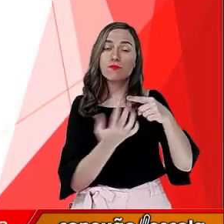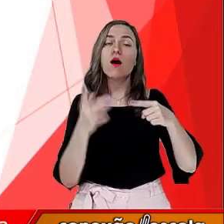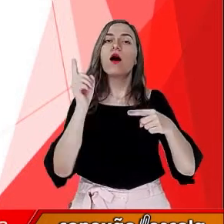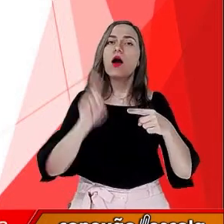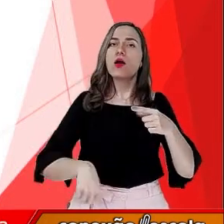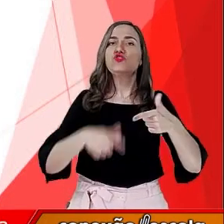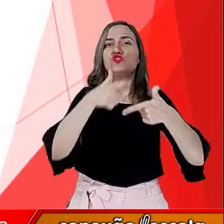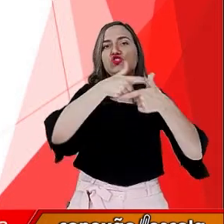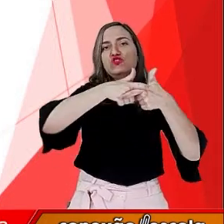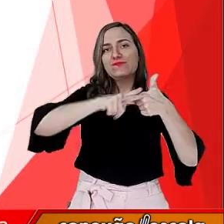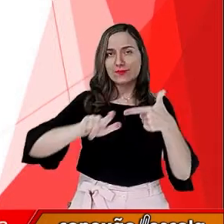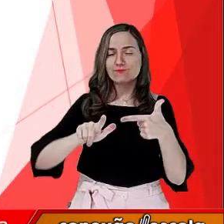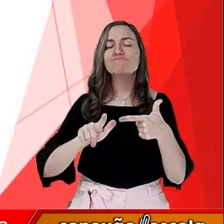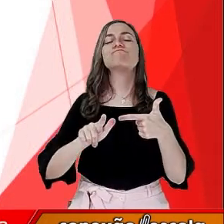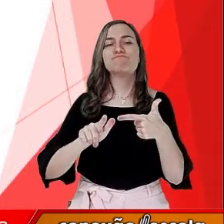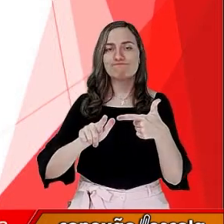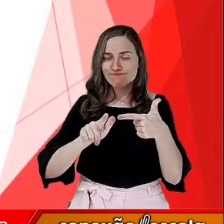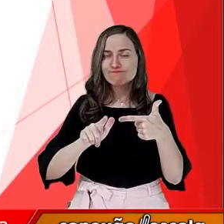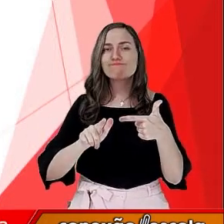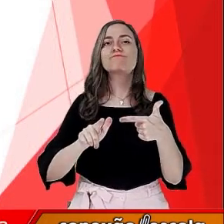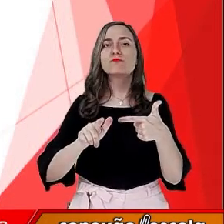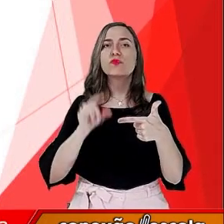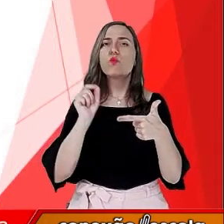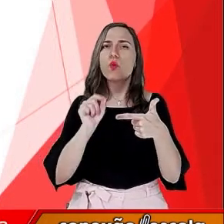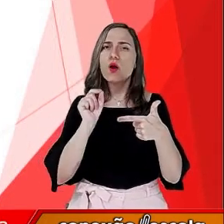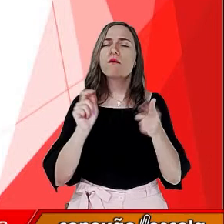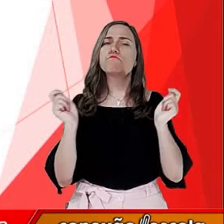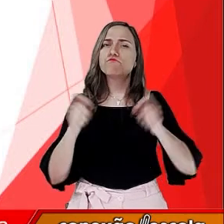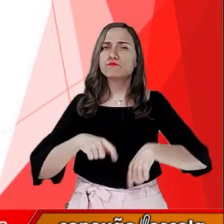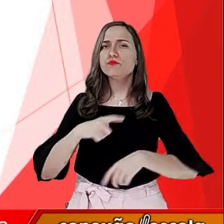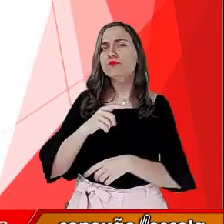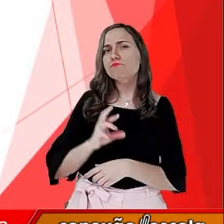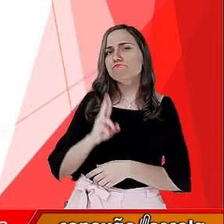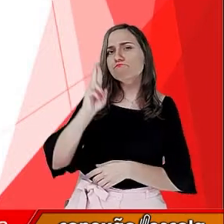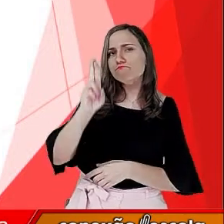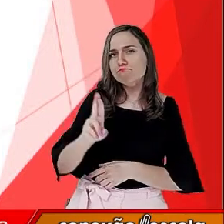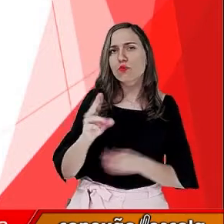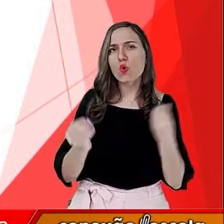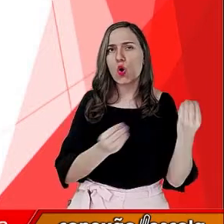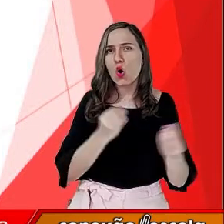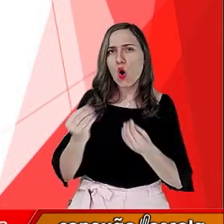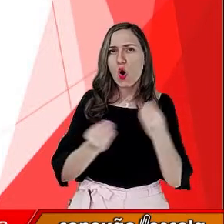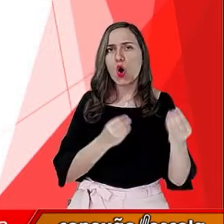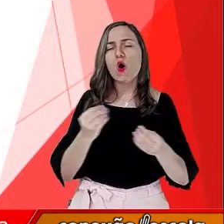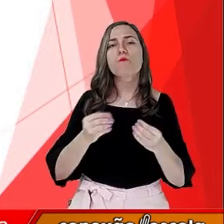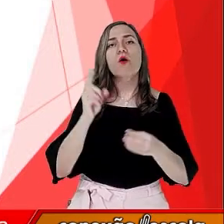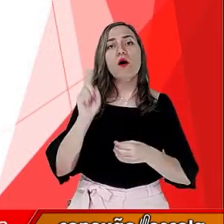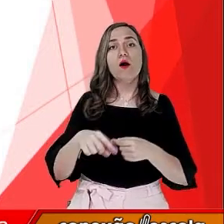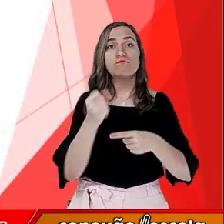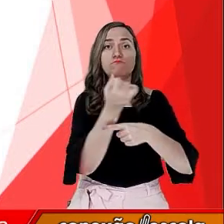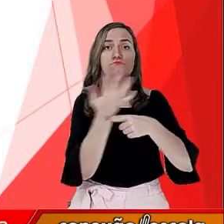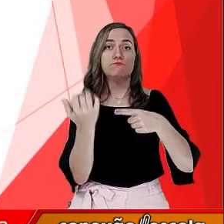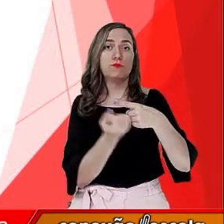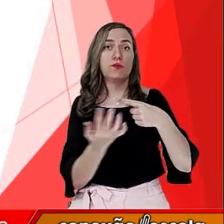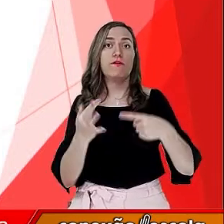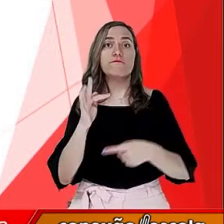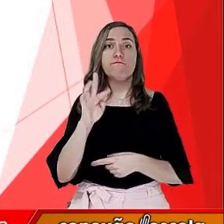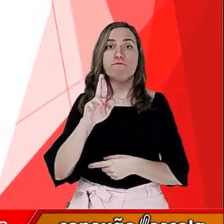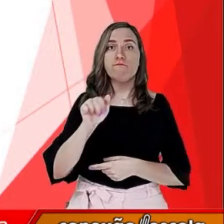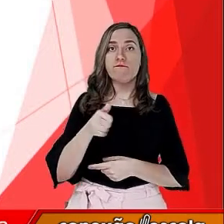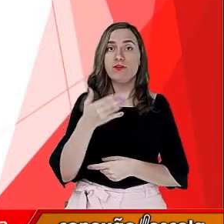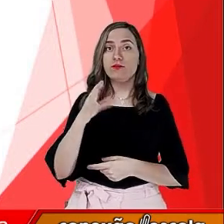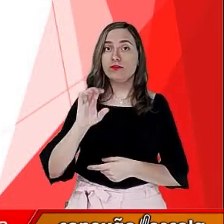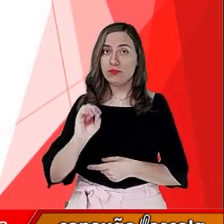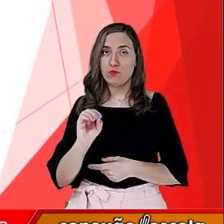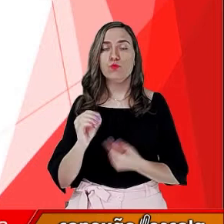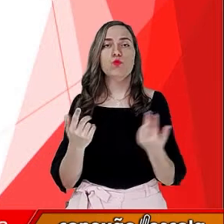2 grandezas, que por sua vez podem ser representadas sob a forma de uma fração. E